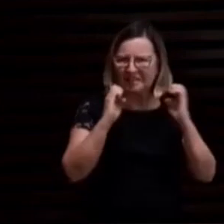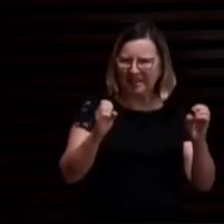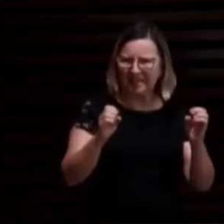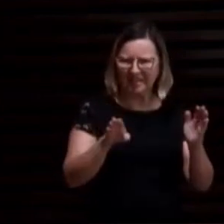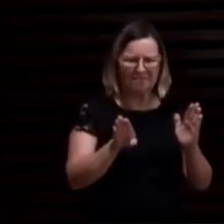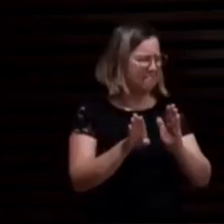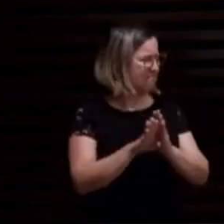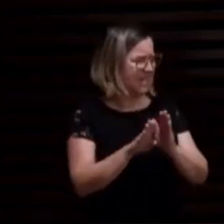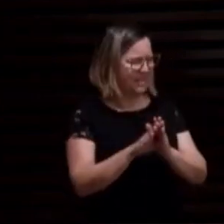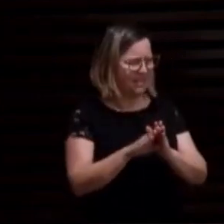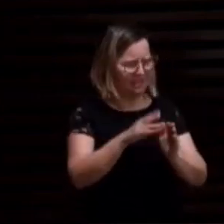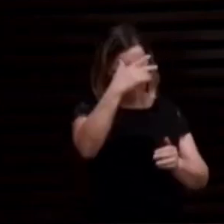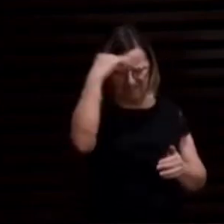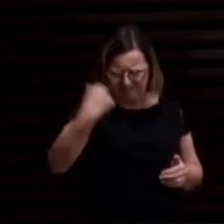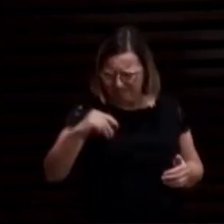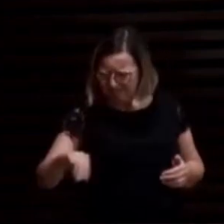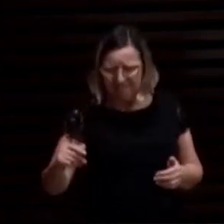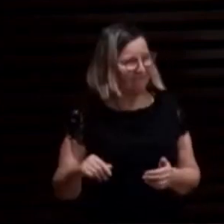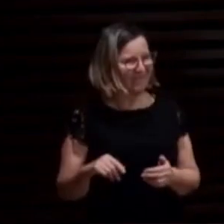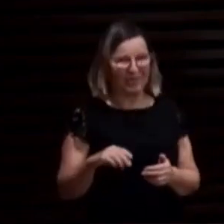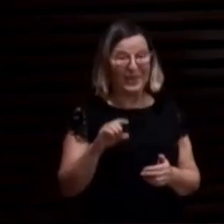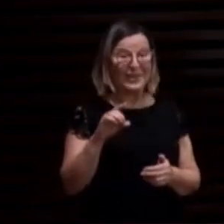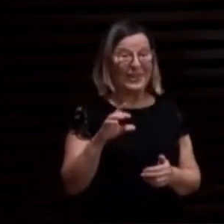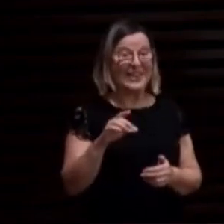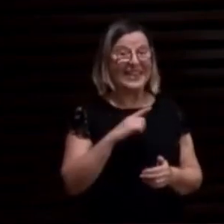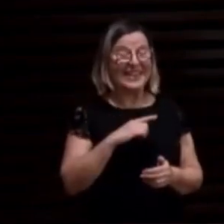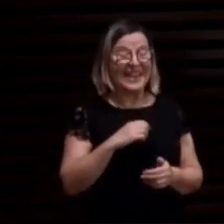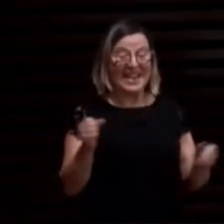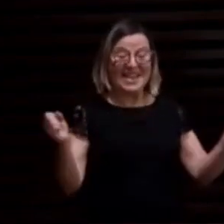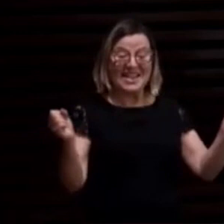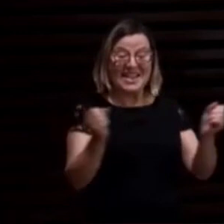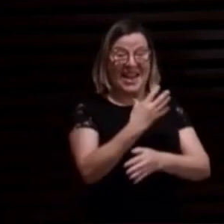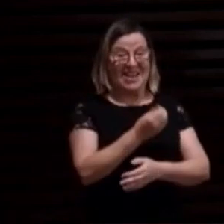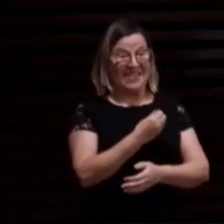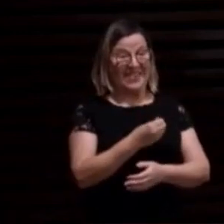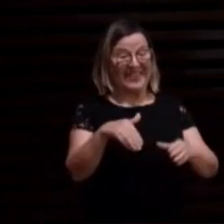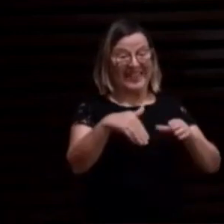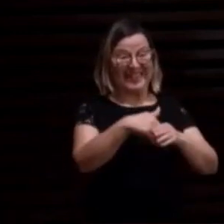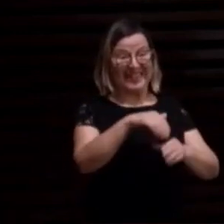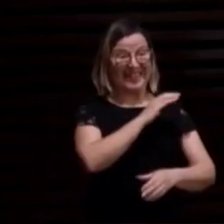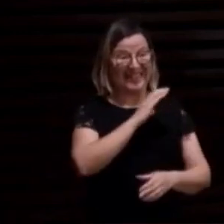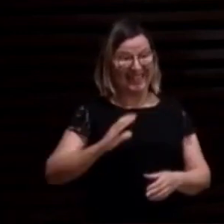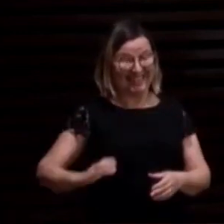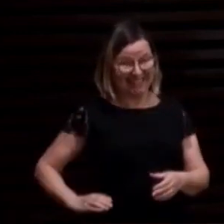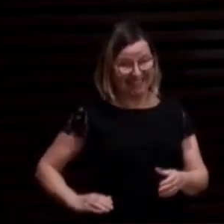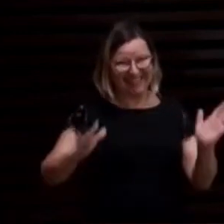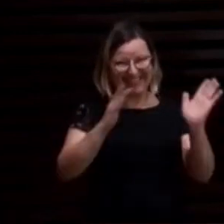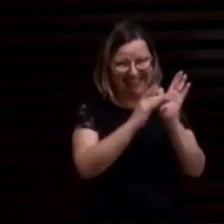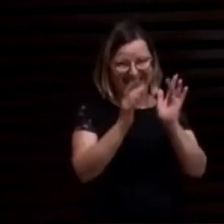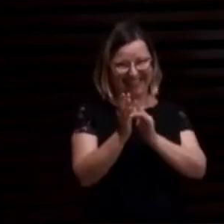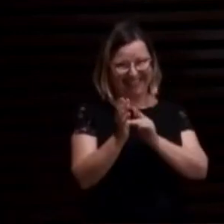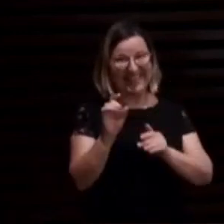no céu. Só tem novas criaturas em Cristo Jesus. Só aqueles que nasceram de novo.